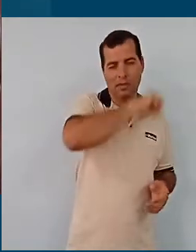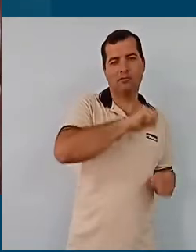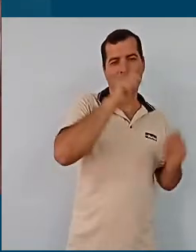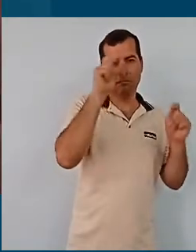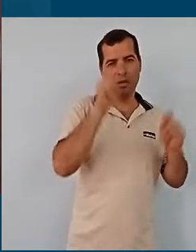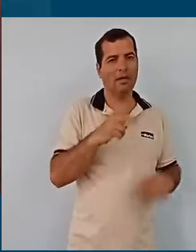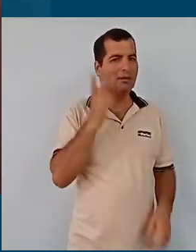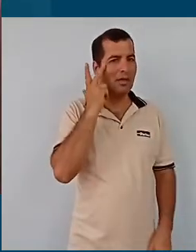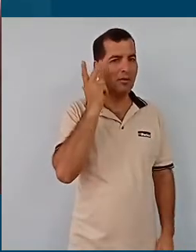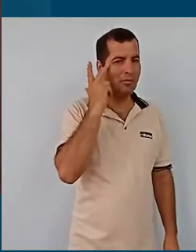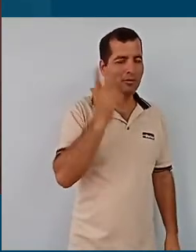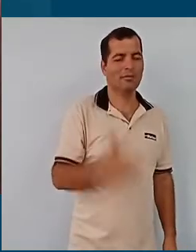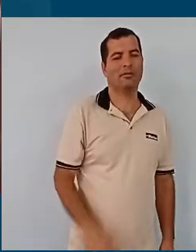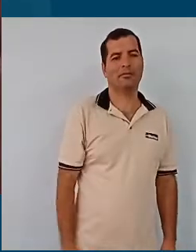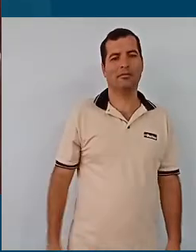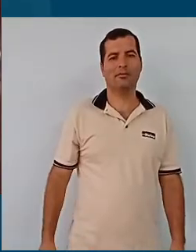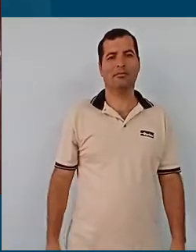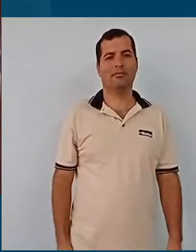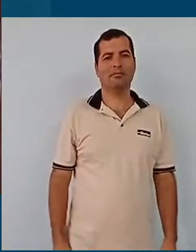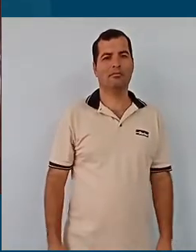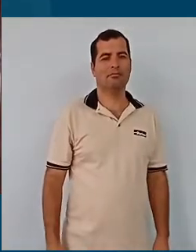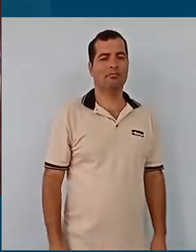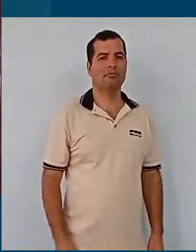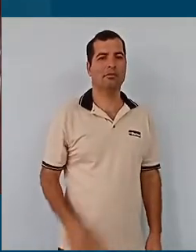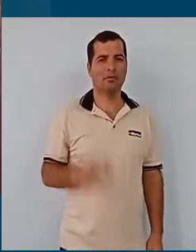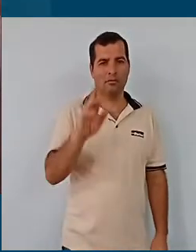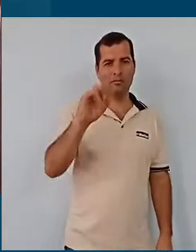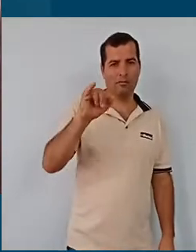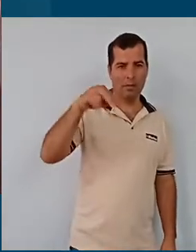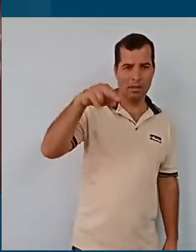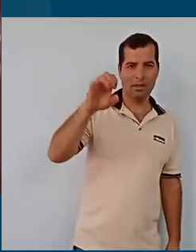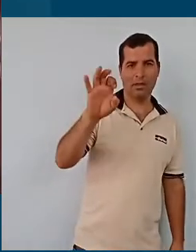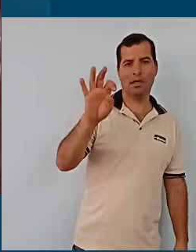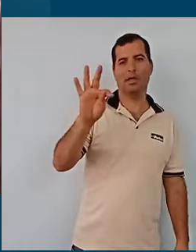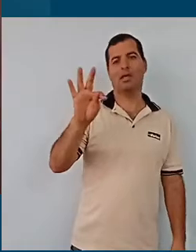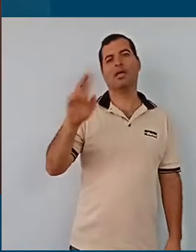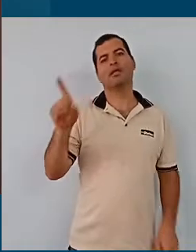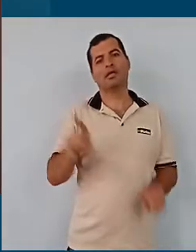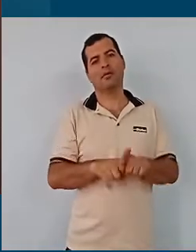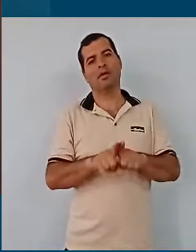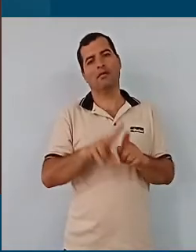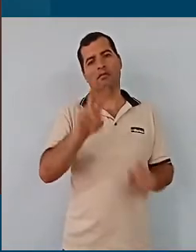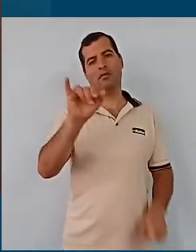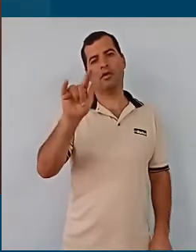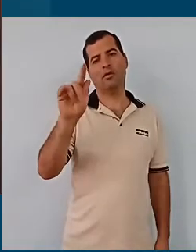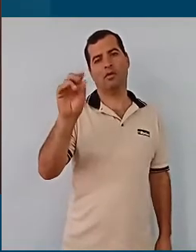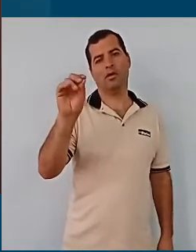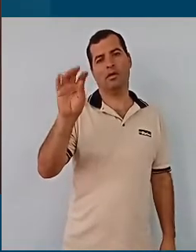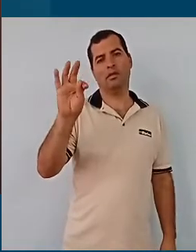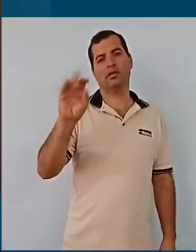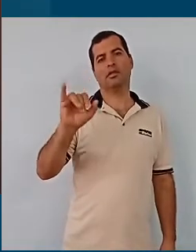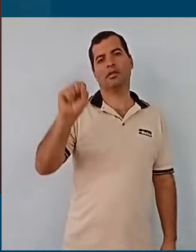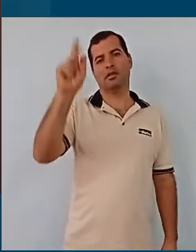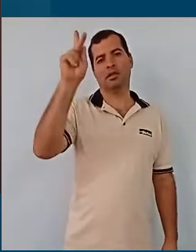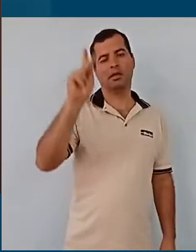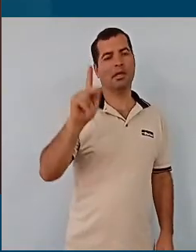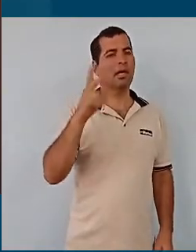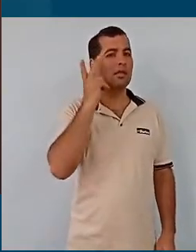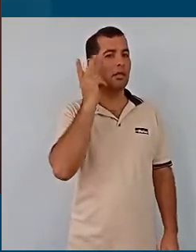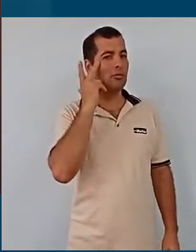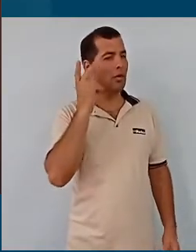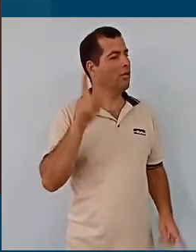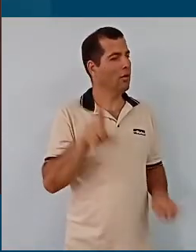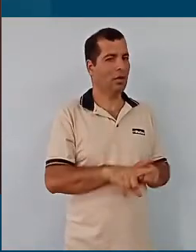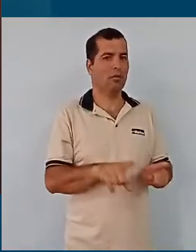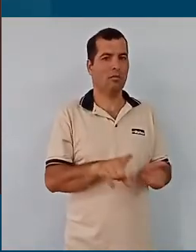diz o Freinet, e de uma forma natural, como diz o Vygotsky. O Vygotsky diz, da mesma forma natural,